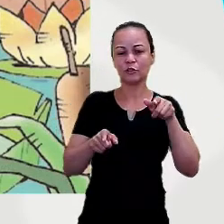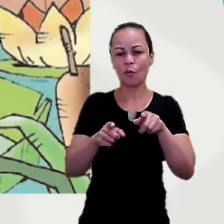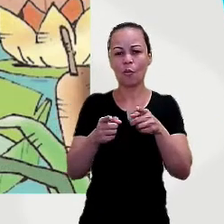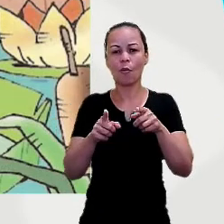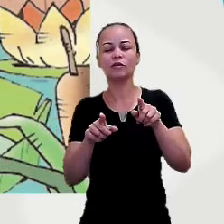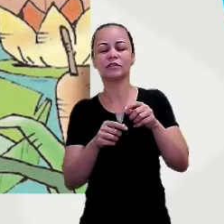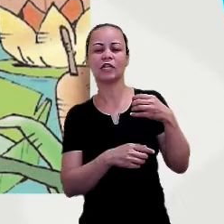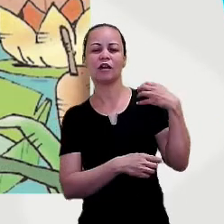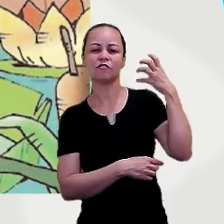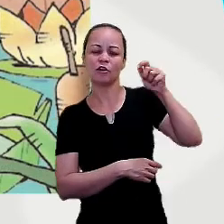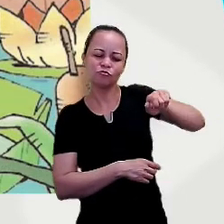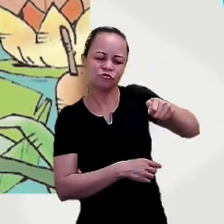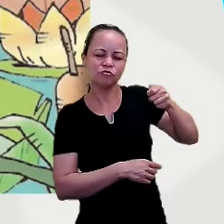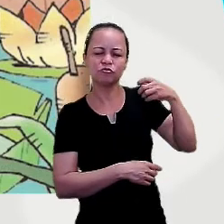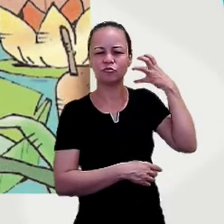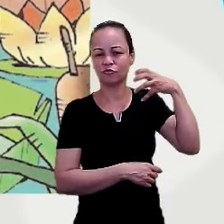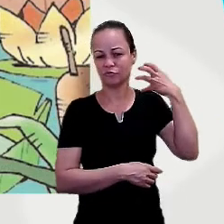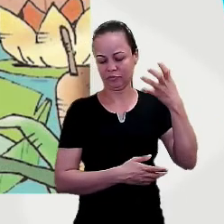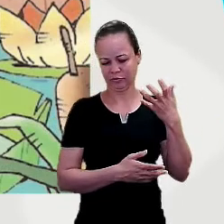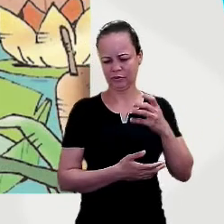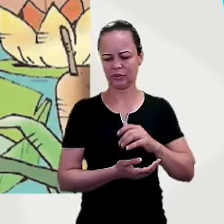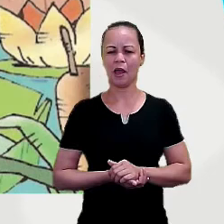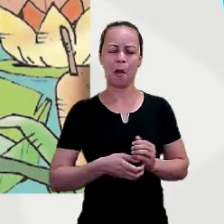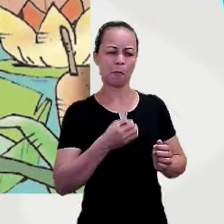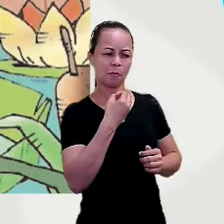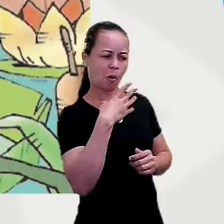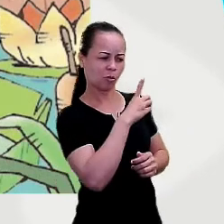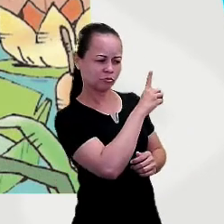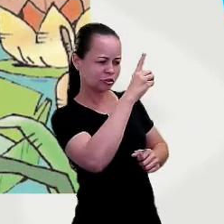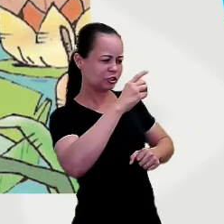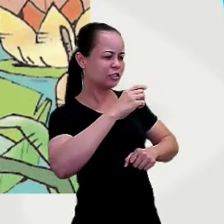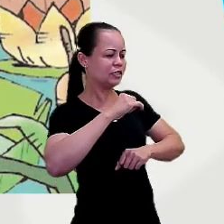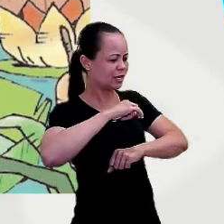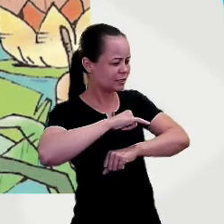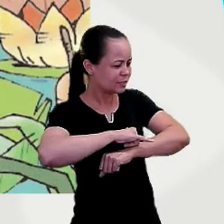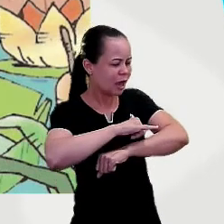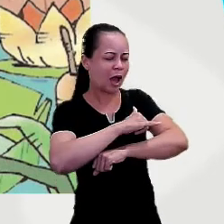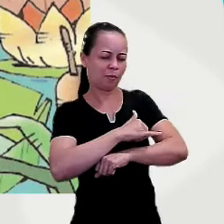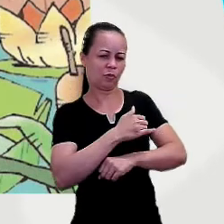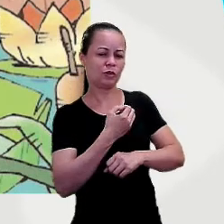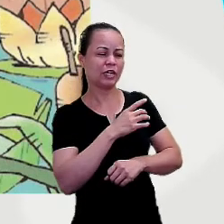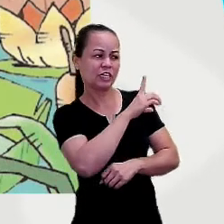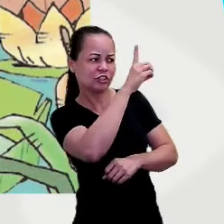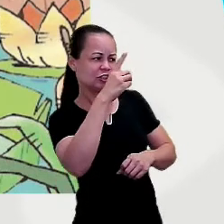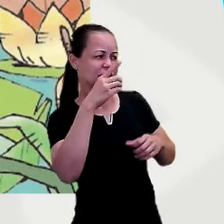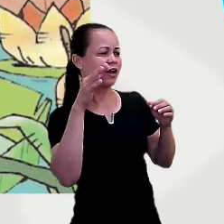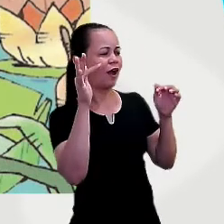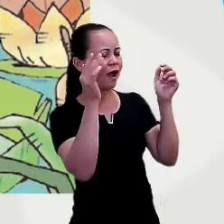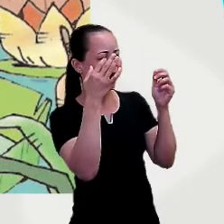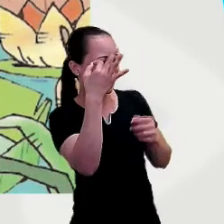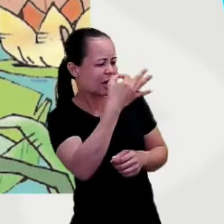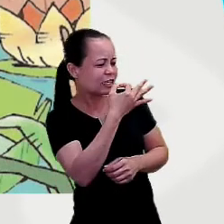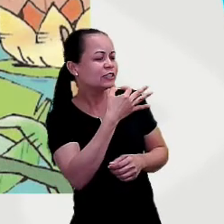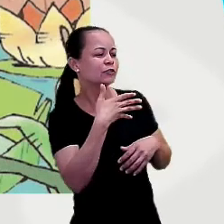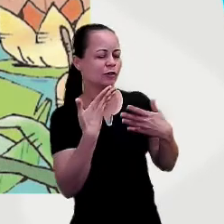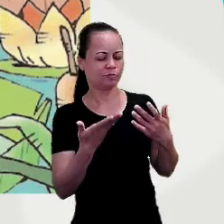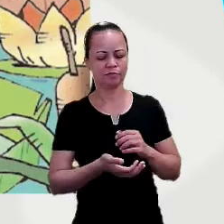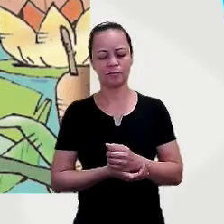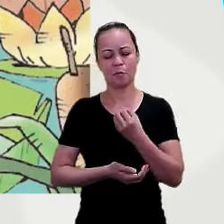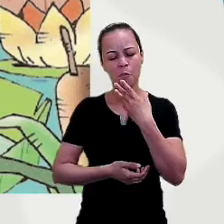Floresta. Bom dia, meu caro sapo. Que dia mais lindo, não? Bom dia, meu amigo